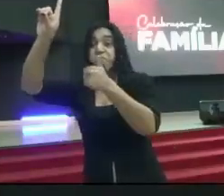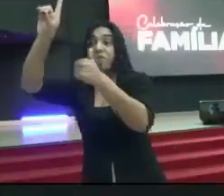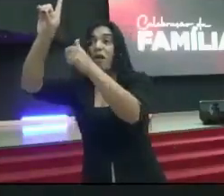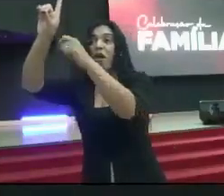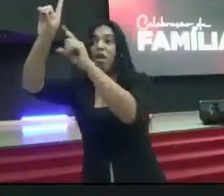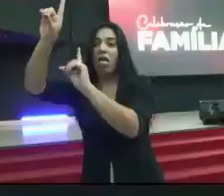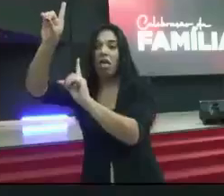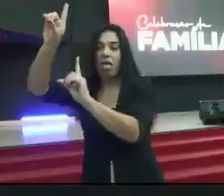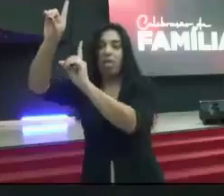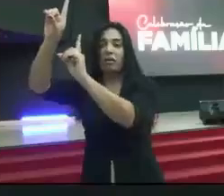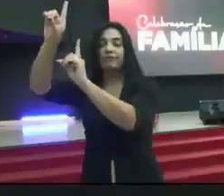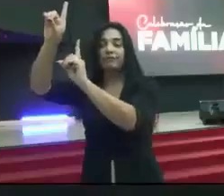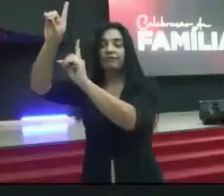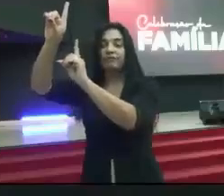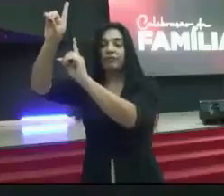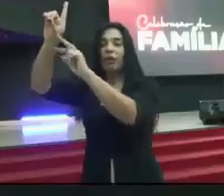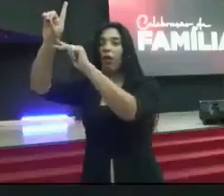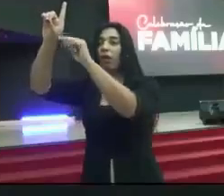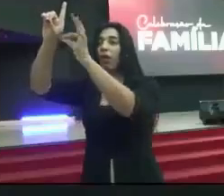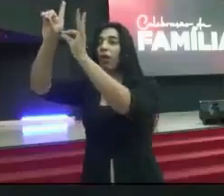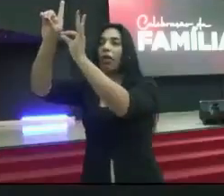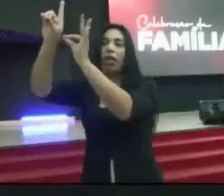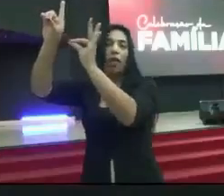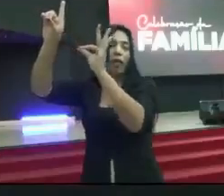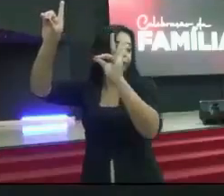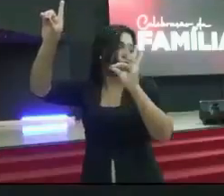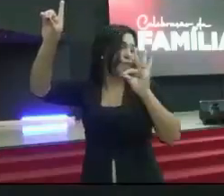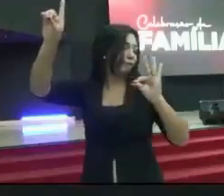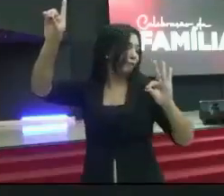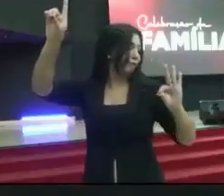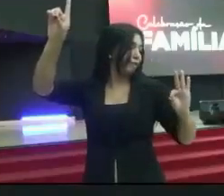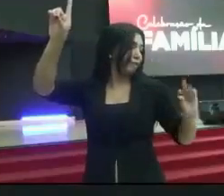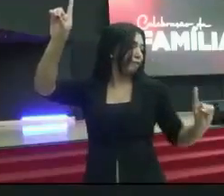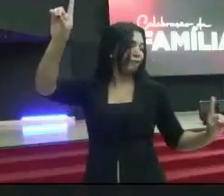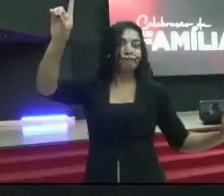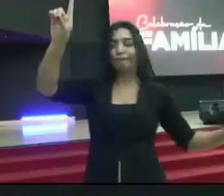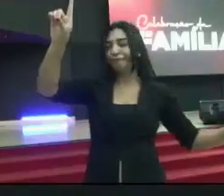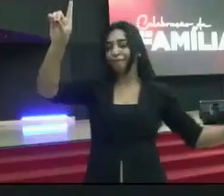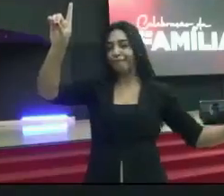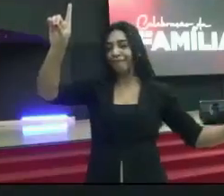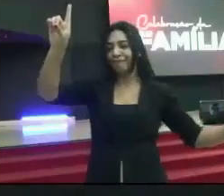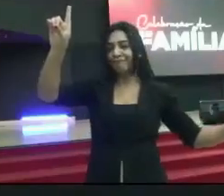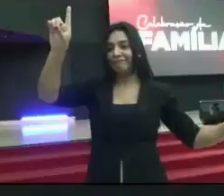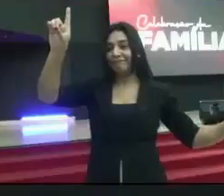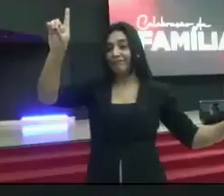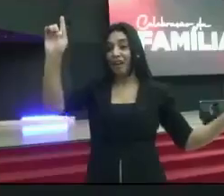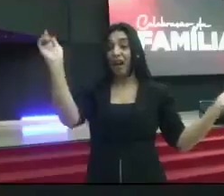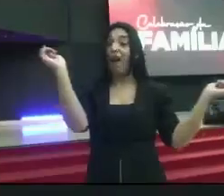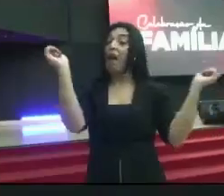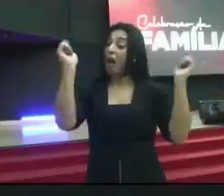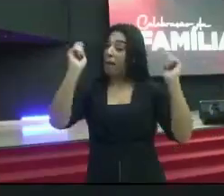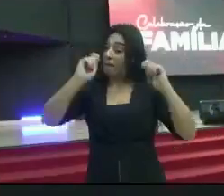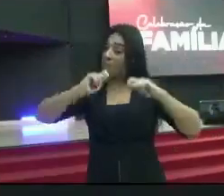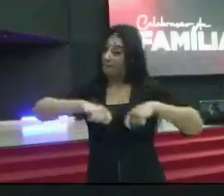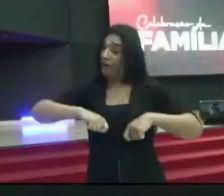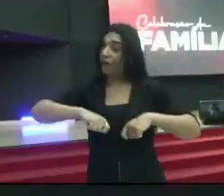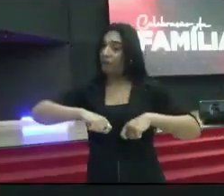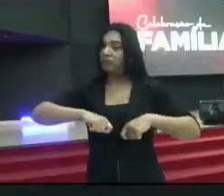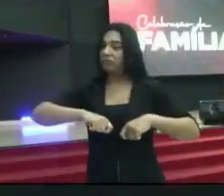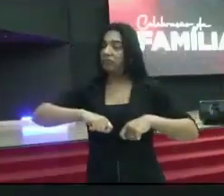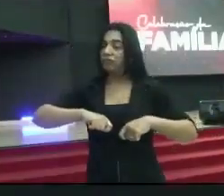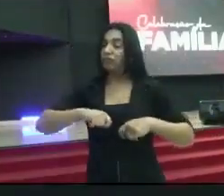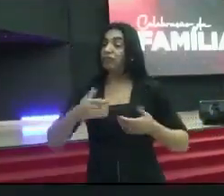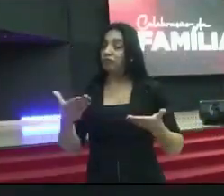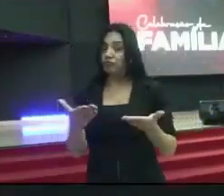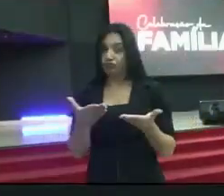nos faz distanciar de Deus. É possível que esta